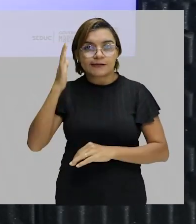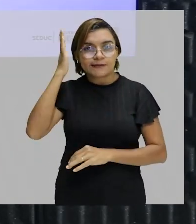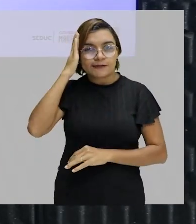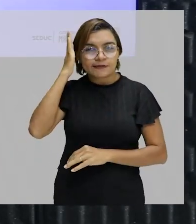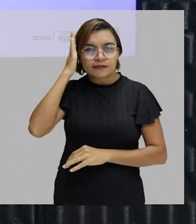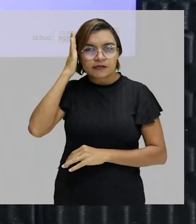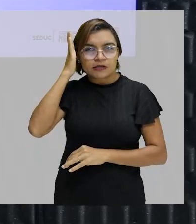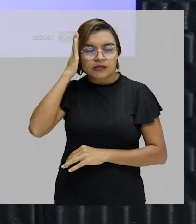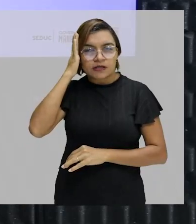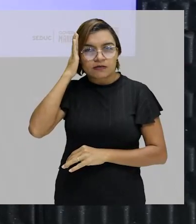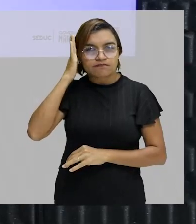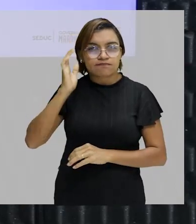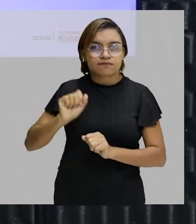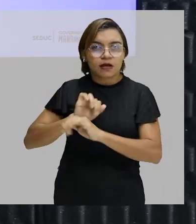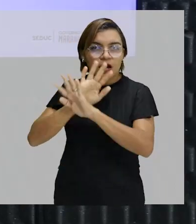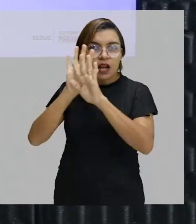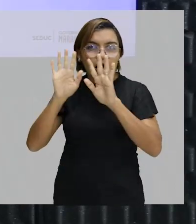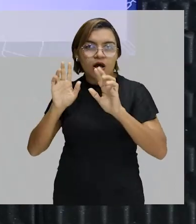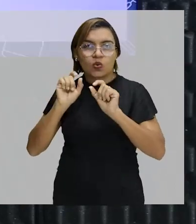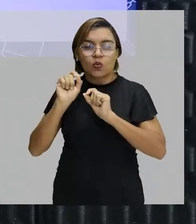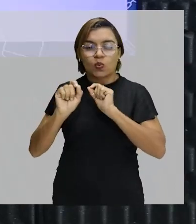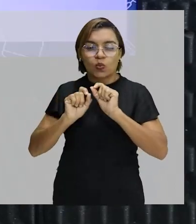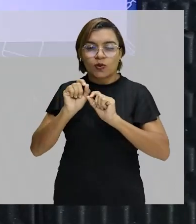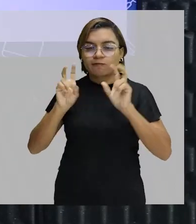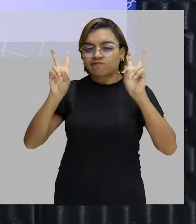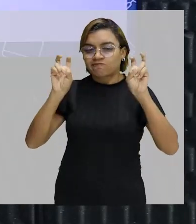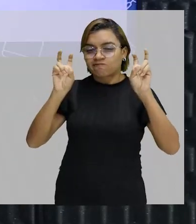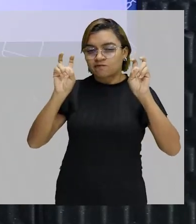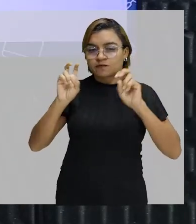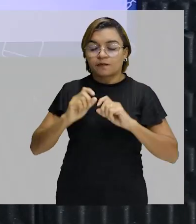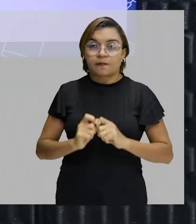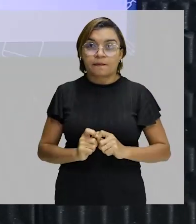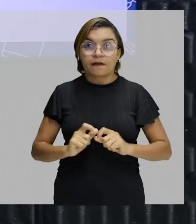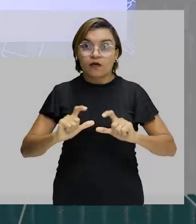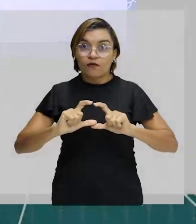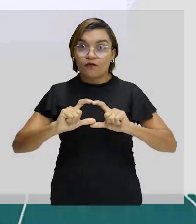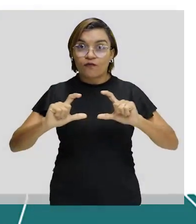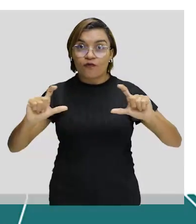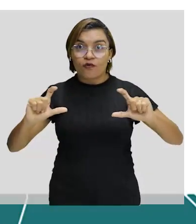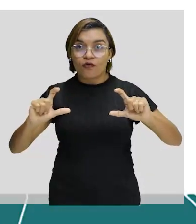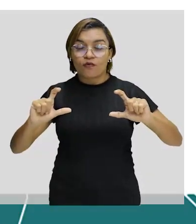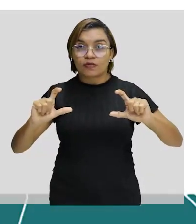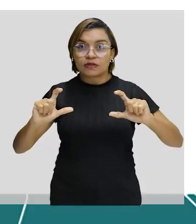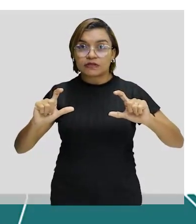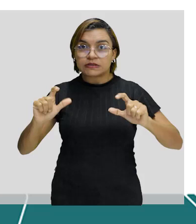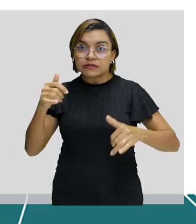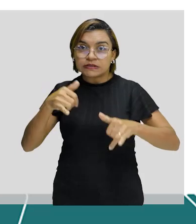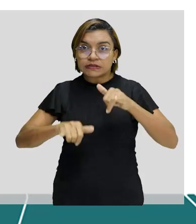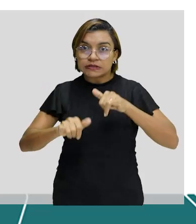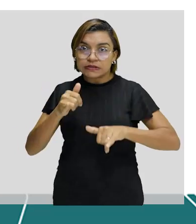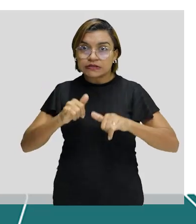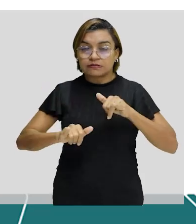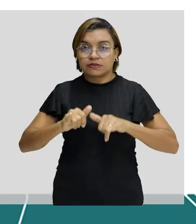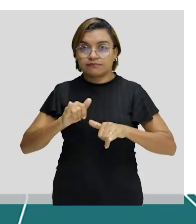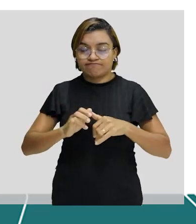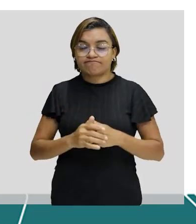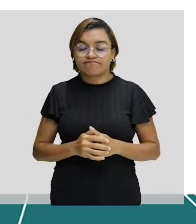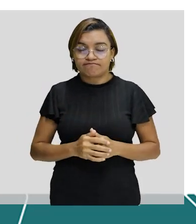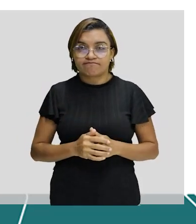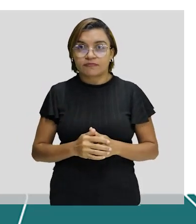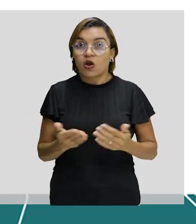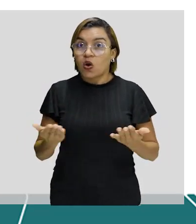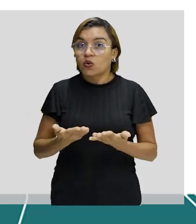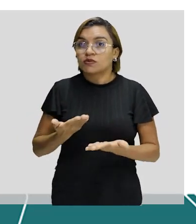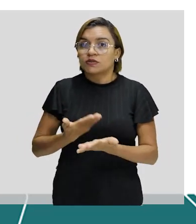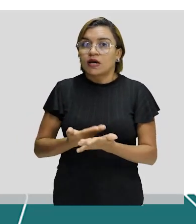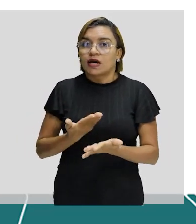compreender um tópico muito interessante, as fórmulas químicas. E na nossa aula, estaremos